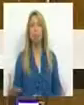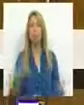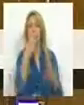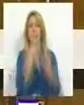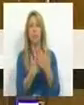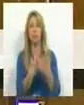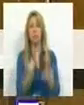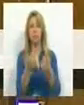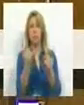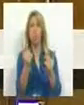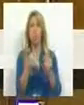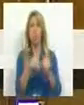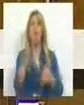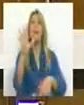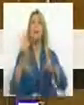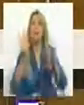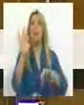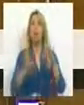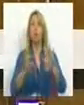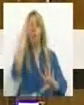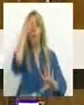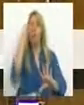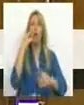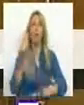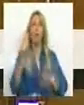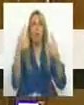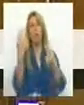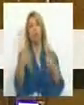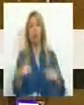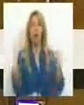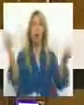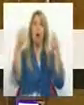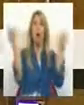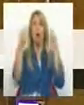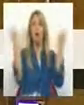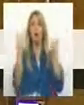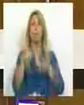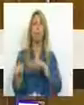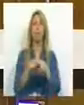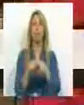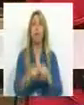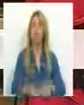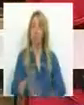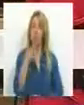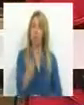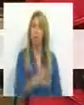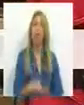enorme manipulação da opinião pública e de um puro ato de propaganda política. Muito obrigado. Muito obrigada, Sr. Deputado. Sr. Deputado.